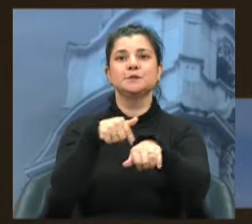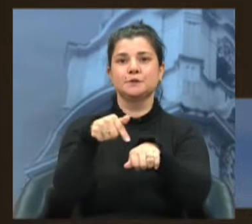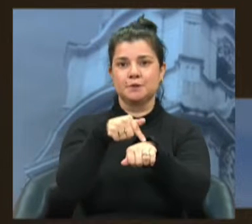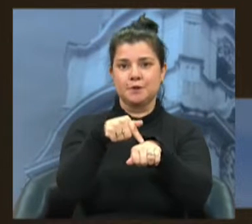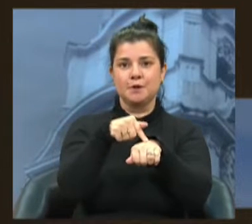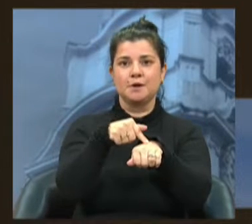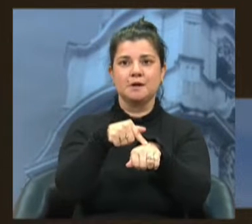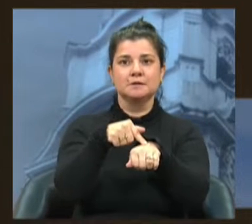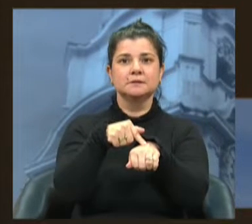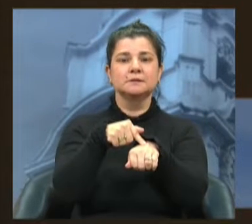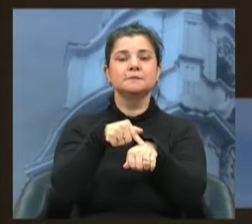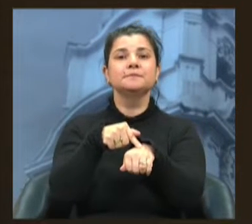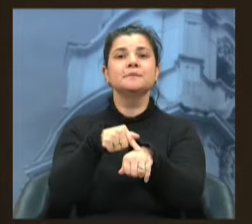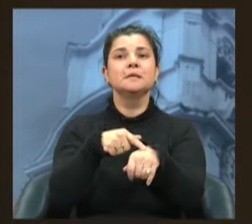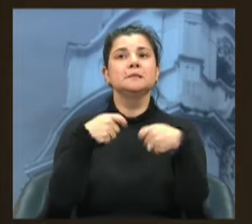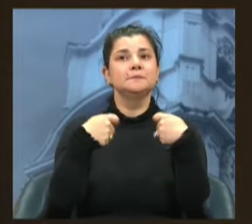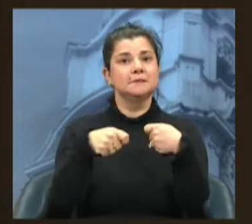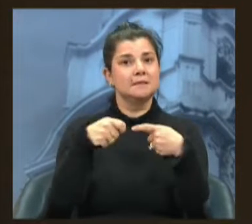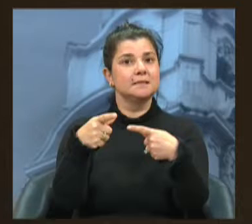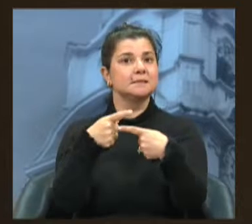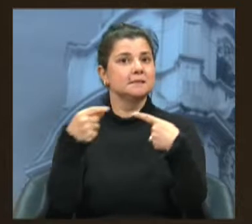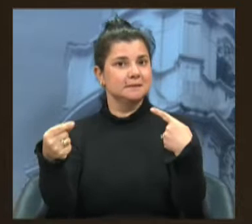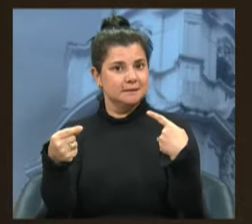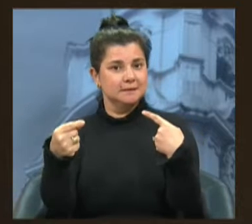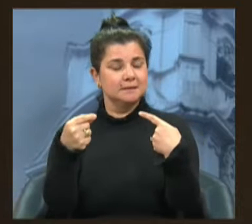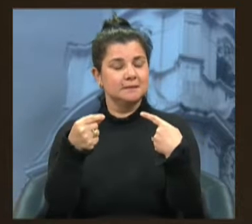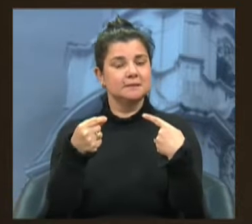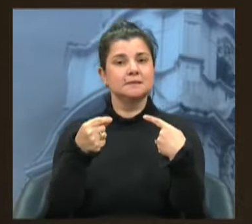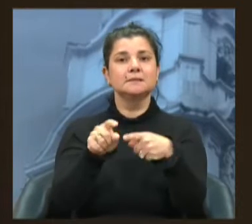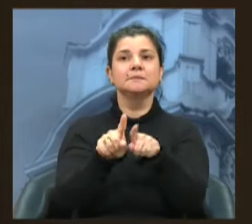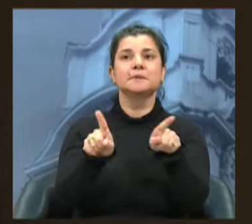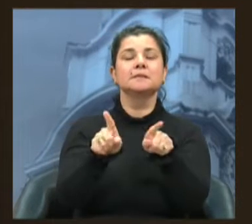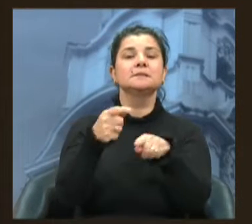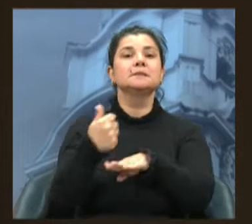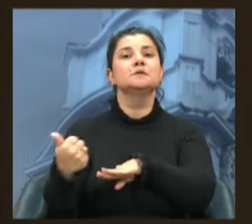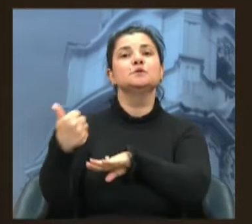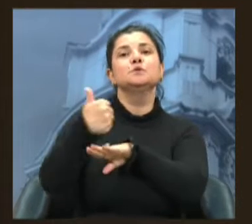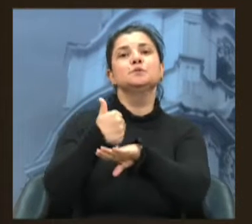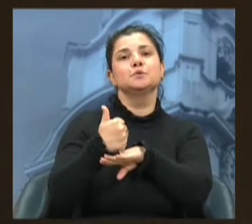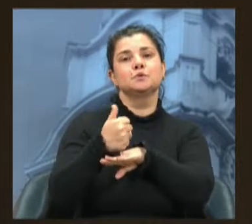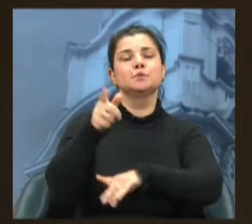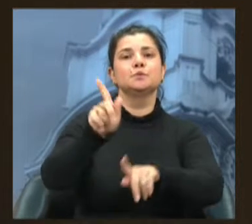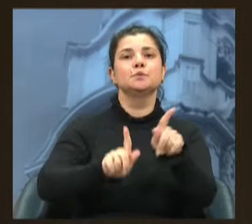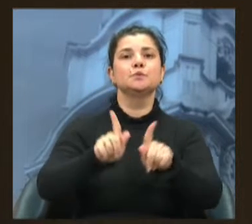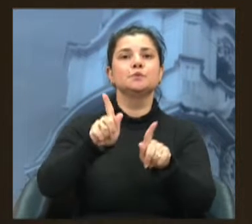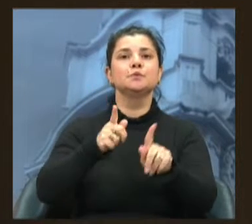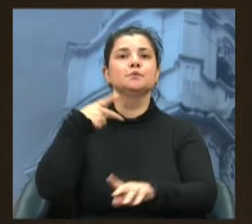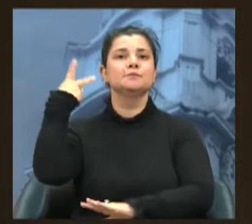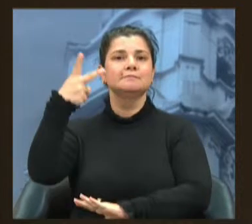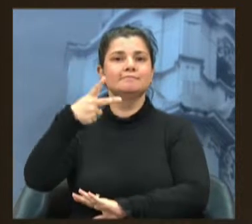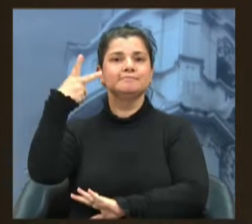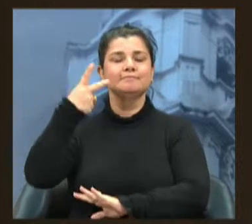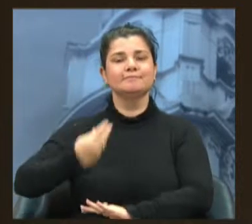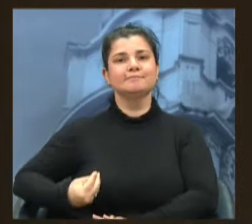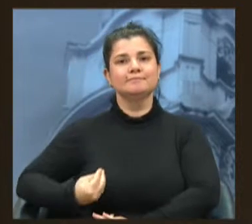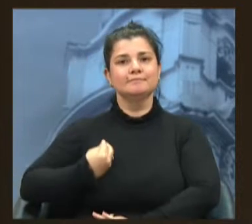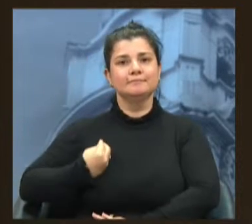Açorianos, ele terá que se retirar e será substituído por algum vereador dos vereadores presentes.